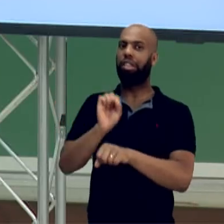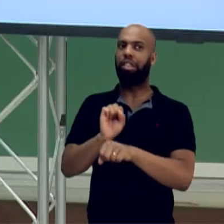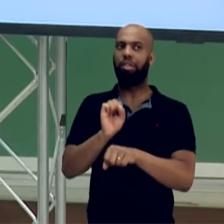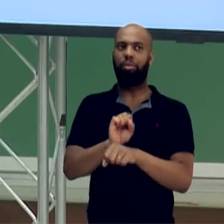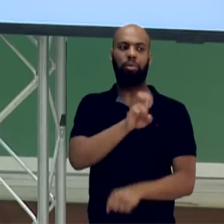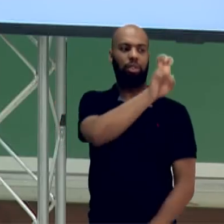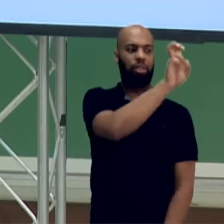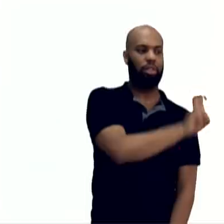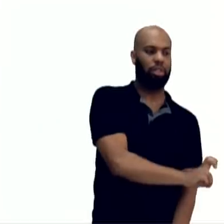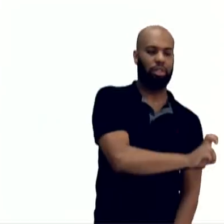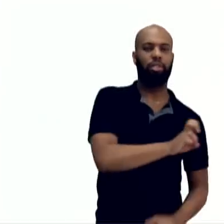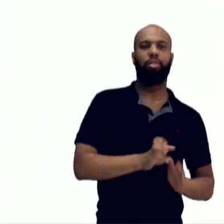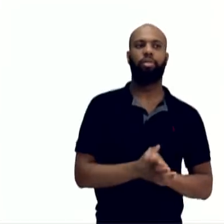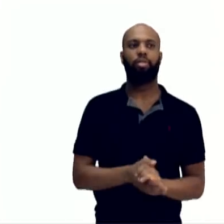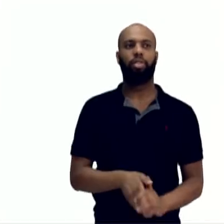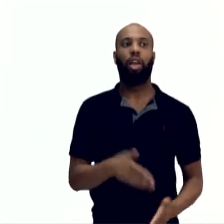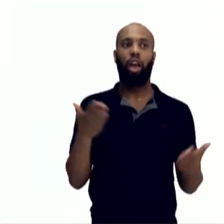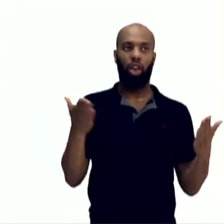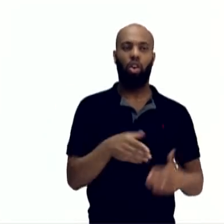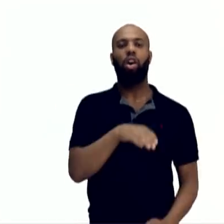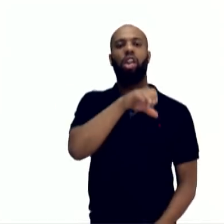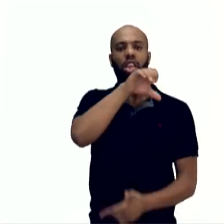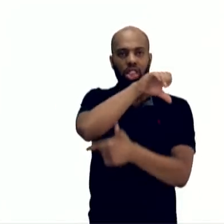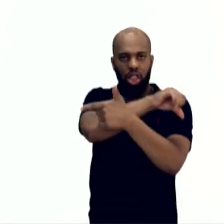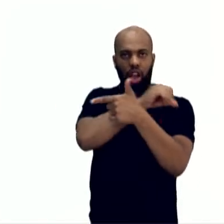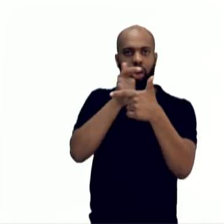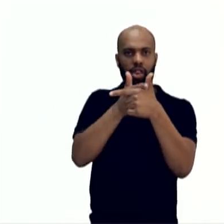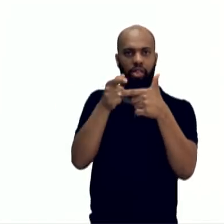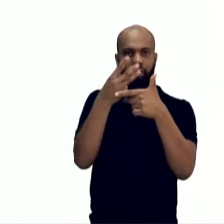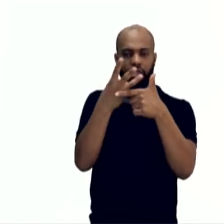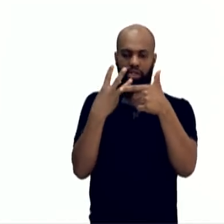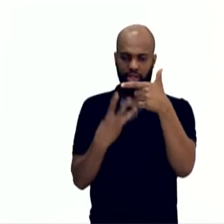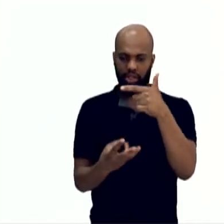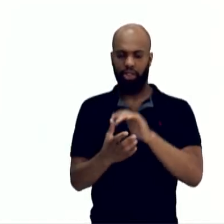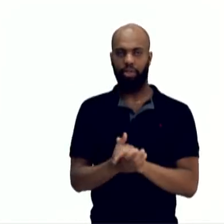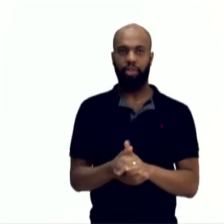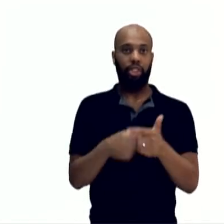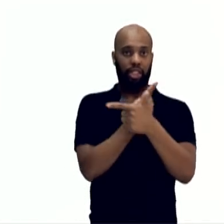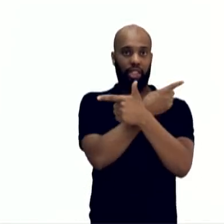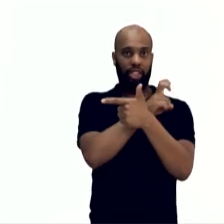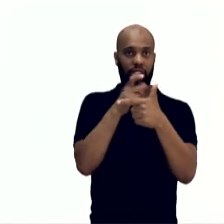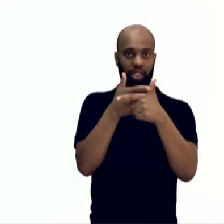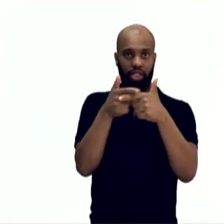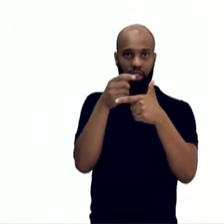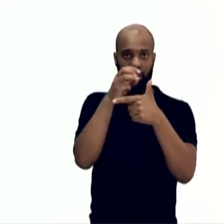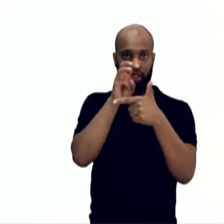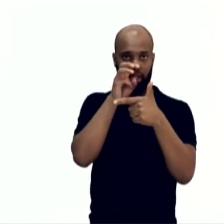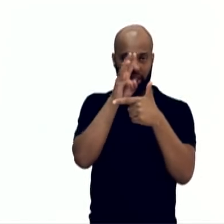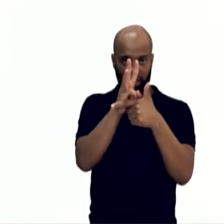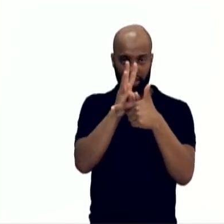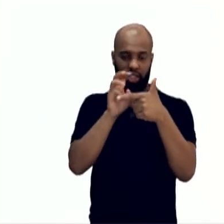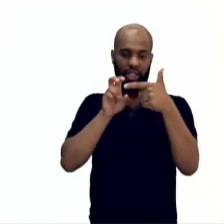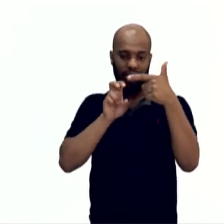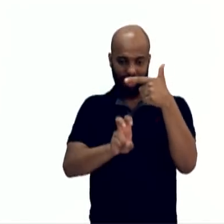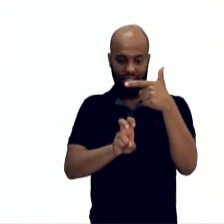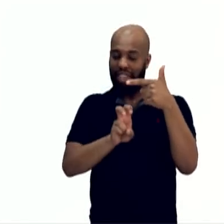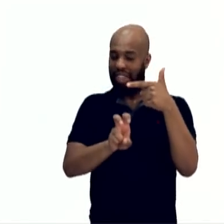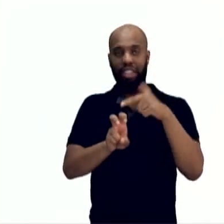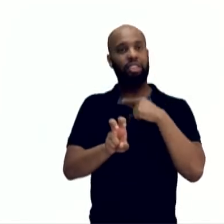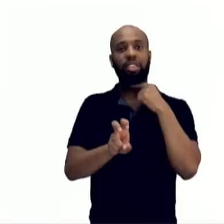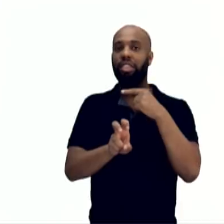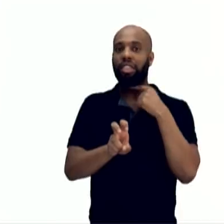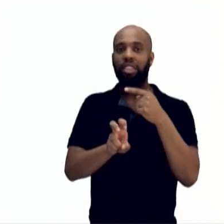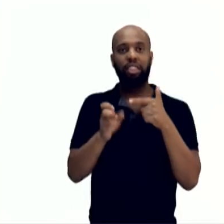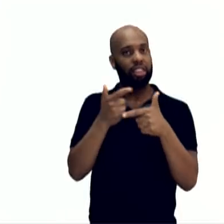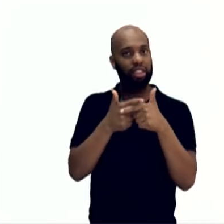abaixa. 9 divididos por 3 dá 3. 15 divididos por 3 dá 5. O 5 não é divisível por 3